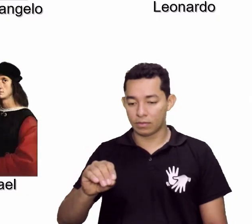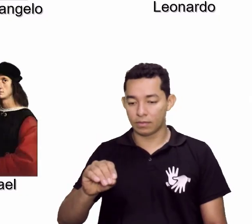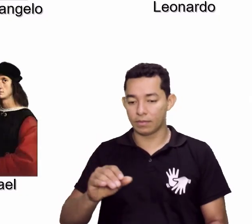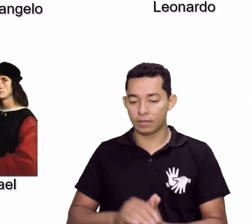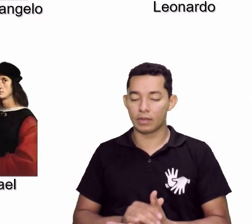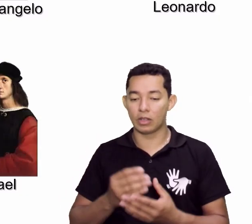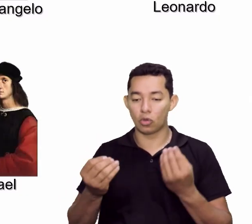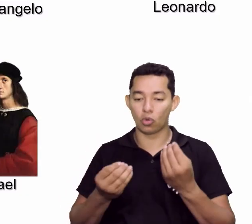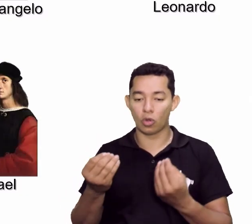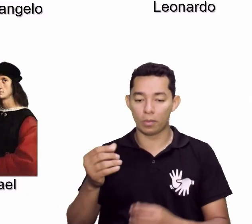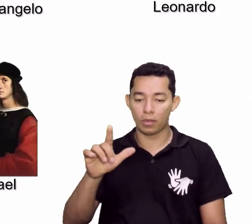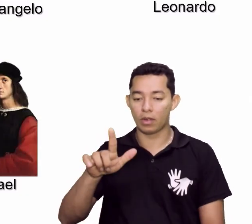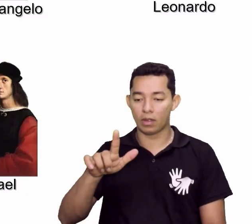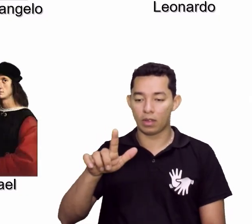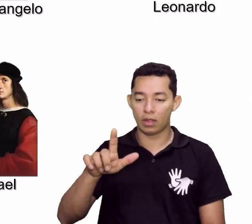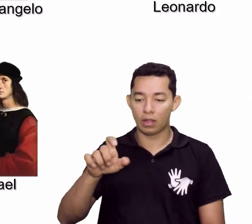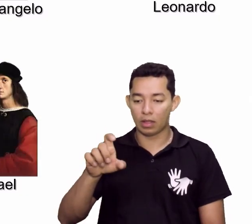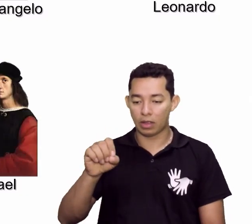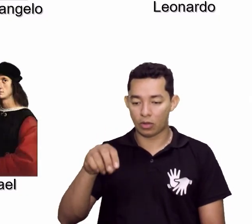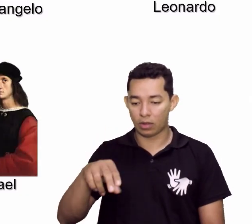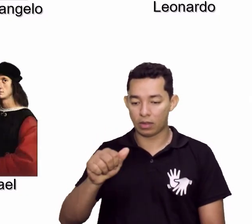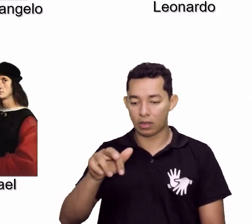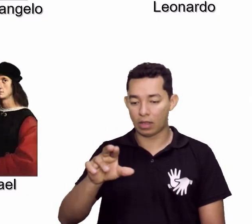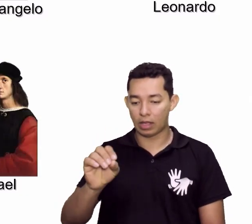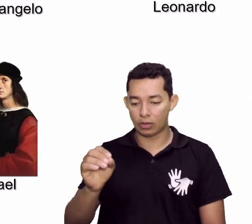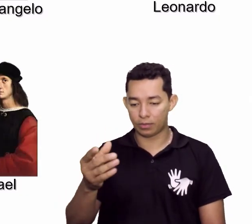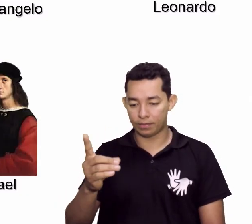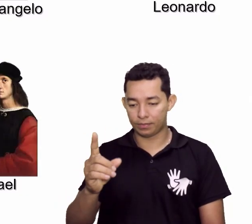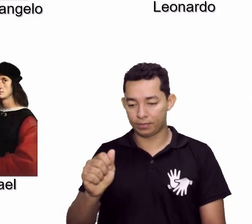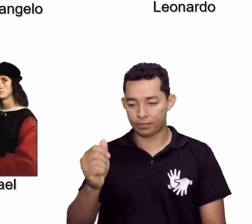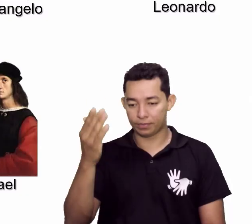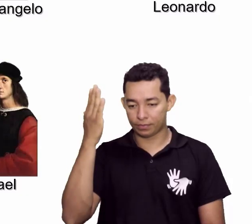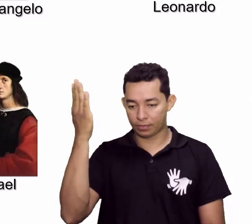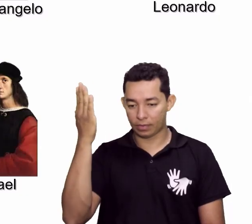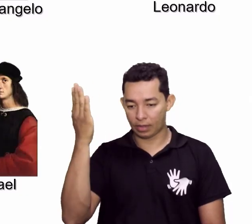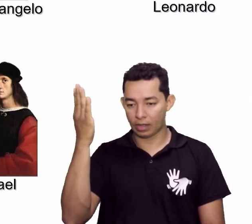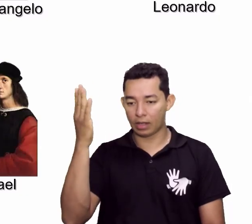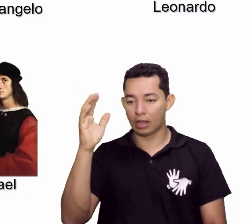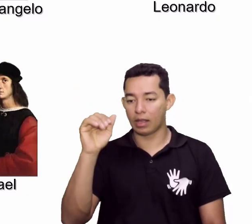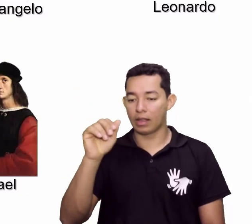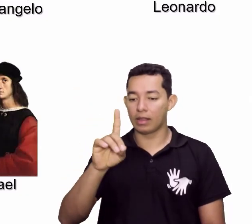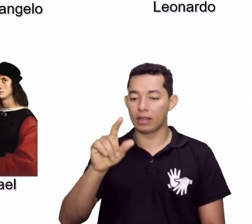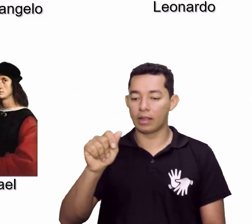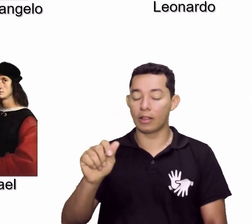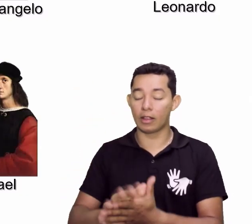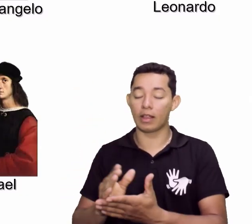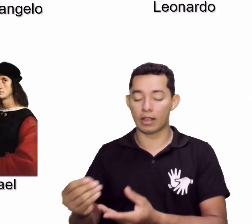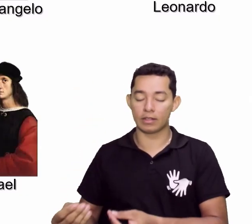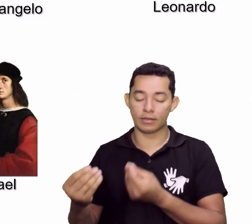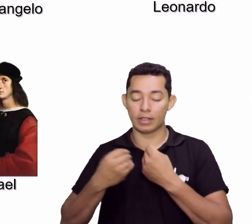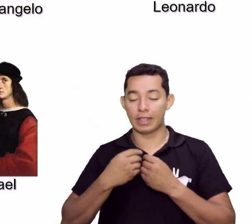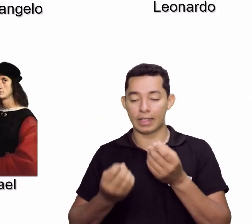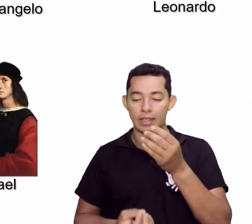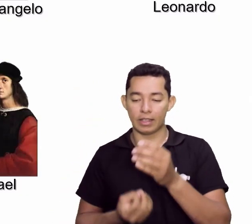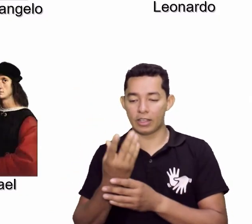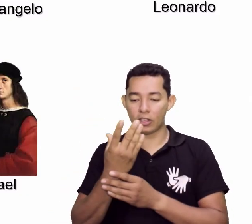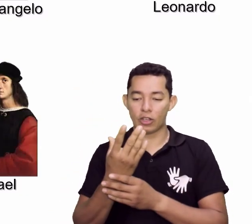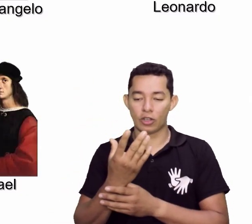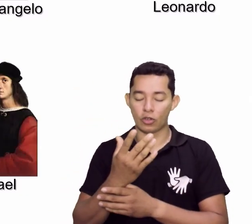uma dívida de gratidão porque ele trouxe, né, para nós a Moninha, minha linda, Mona